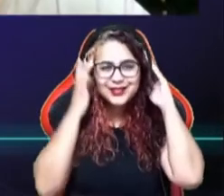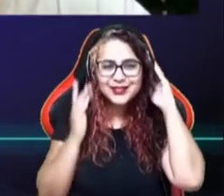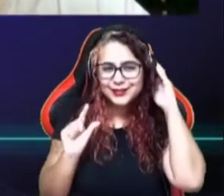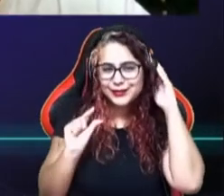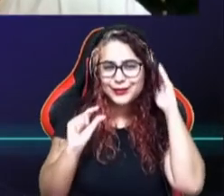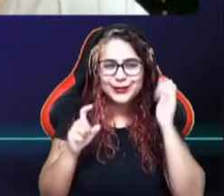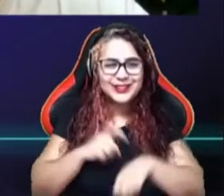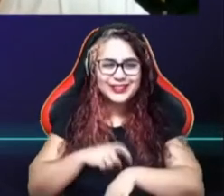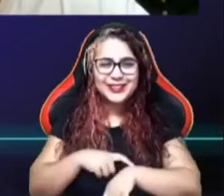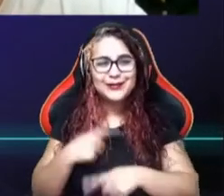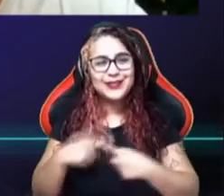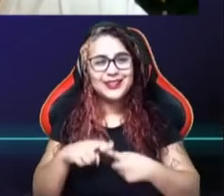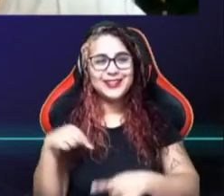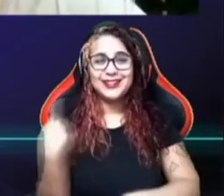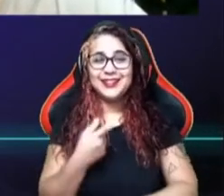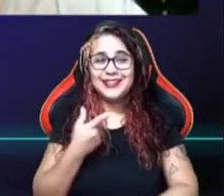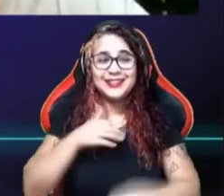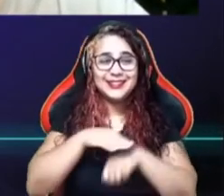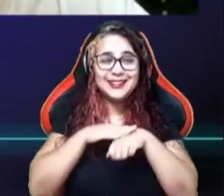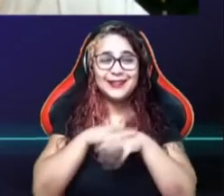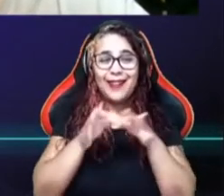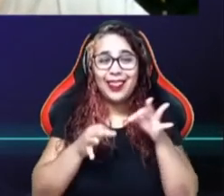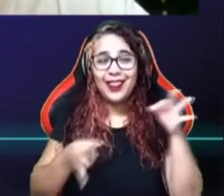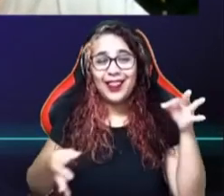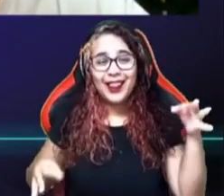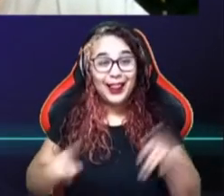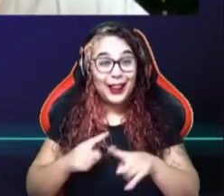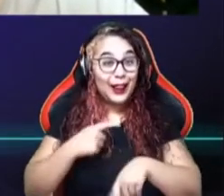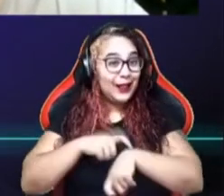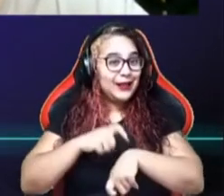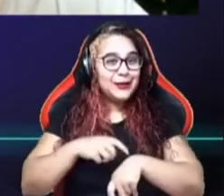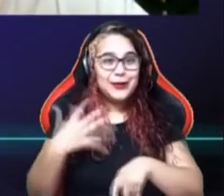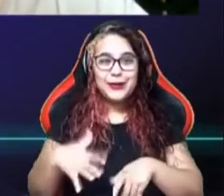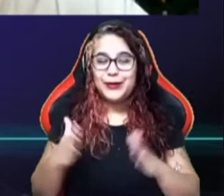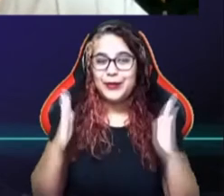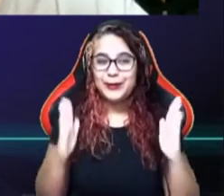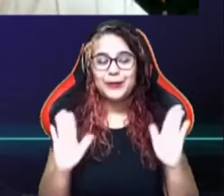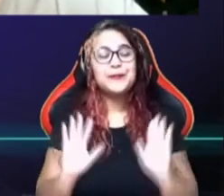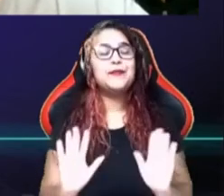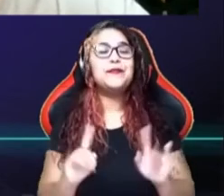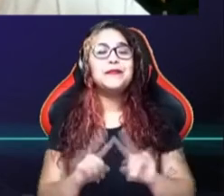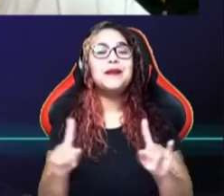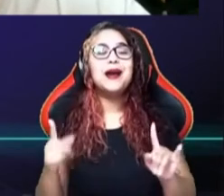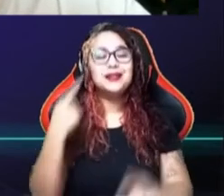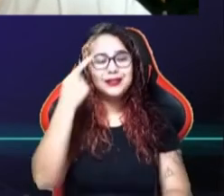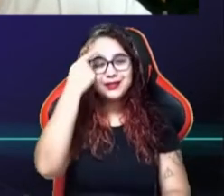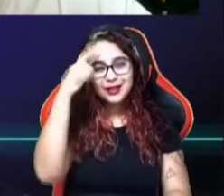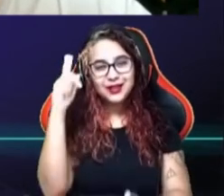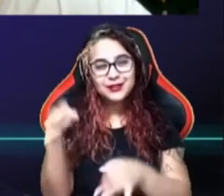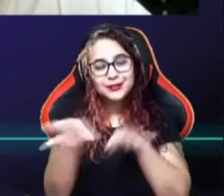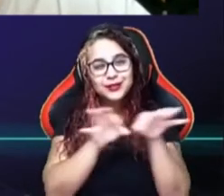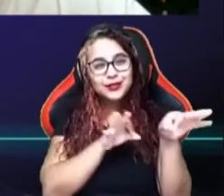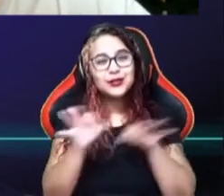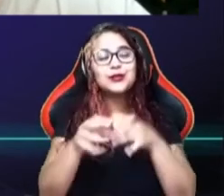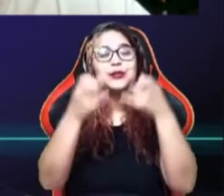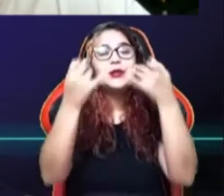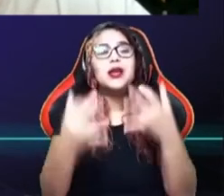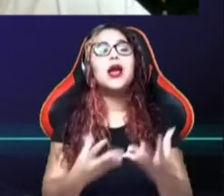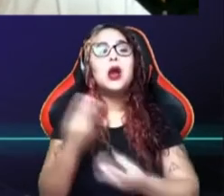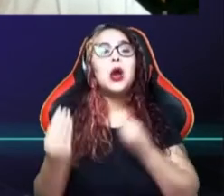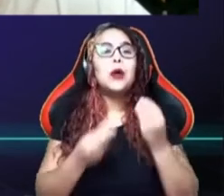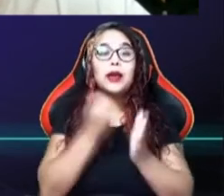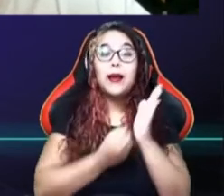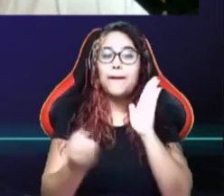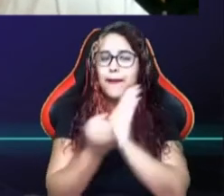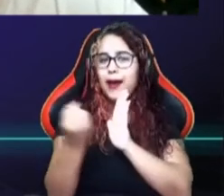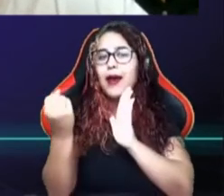deixar a gente ficar horas falando disso. Mas a ideia da gente é falar um pouco, né, de como é que as marcas estão nesse mundo dos games.